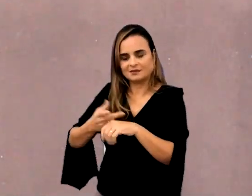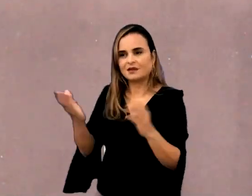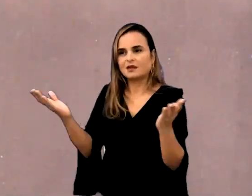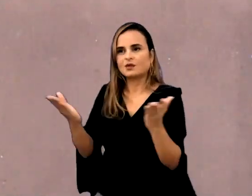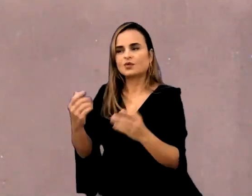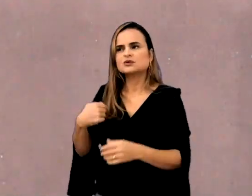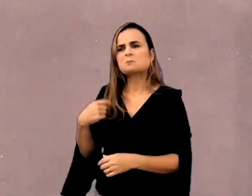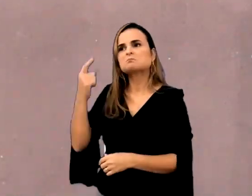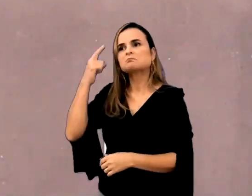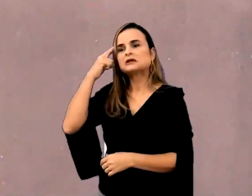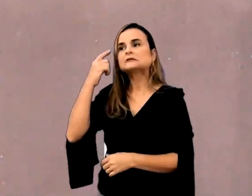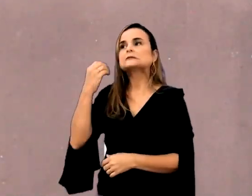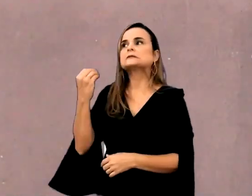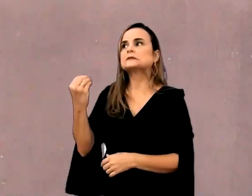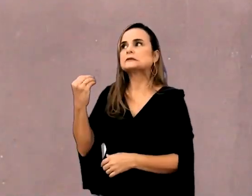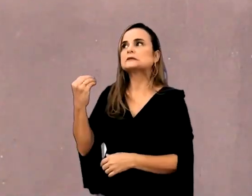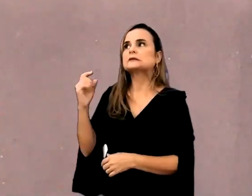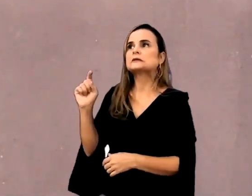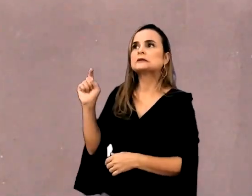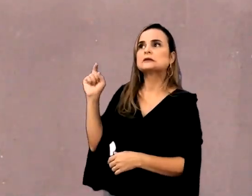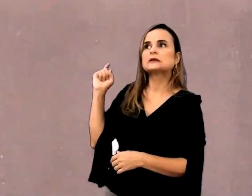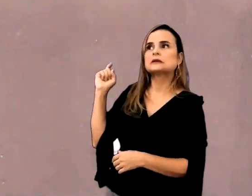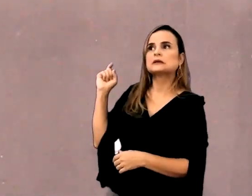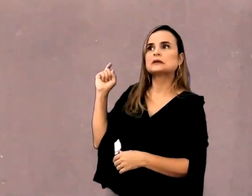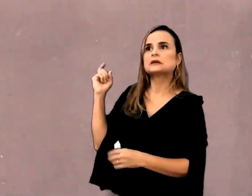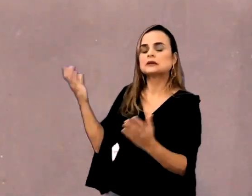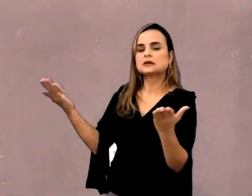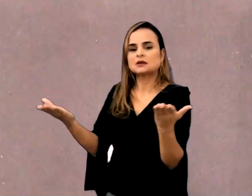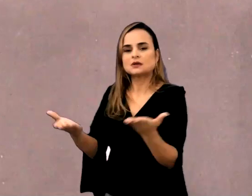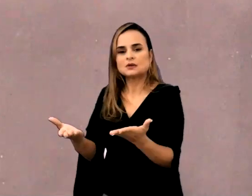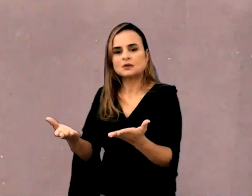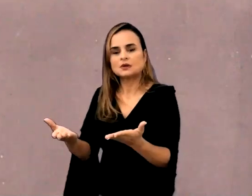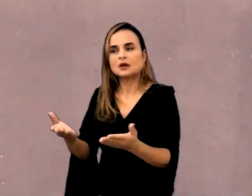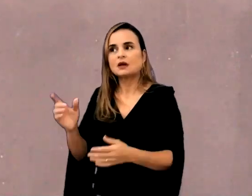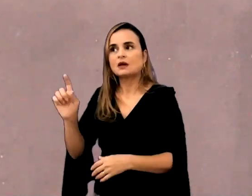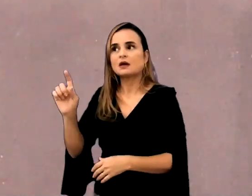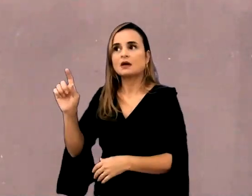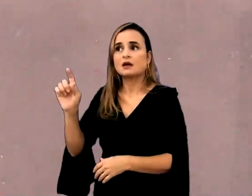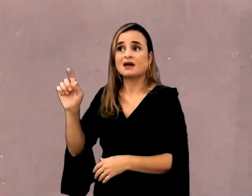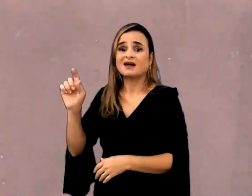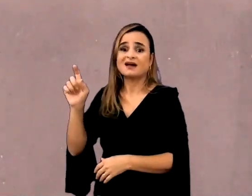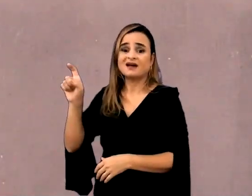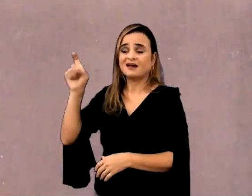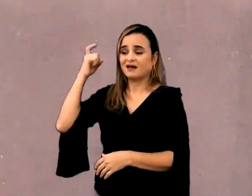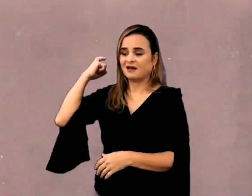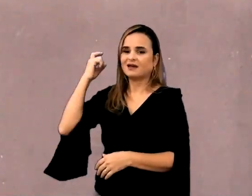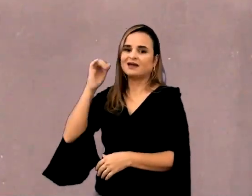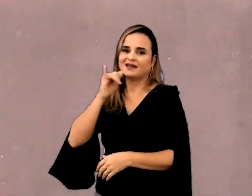Nós saímos da Prata sem um local,